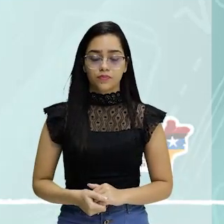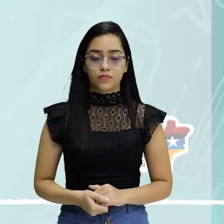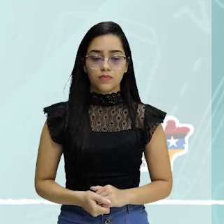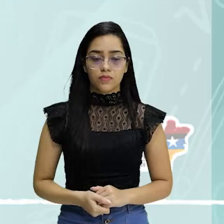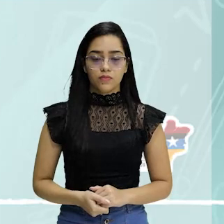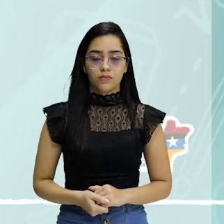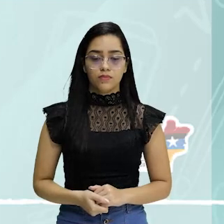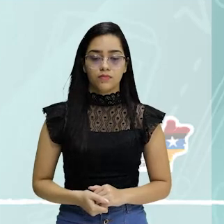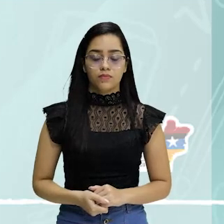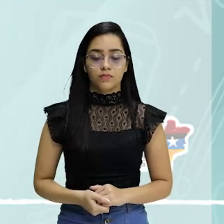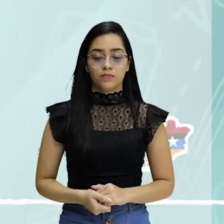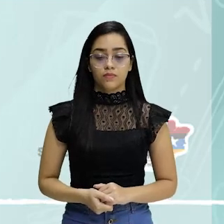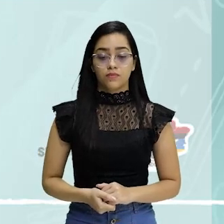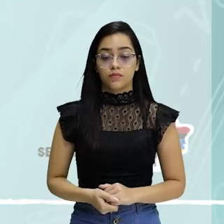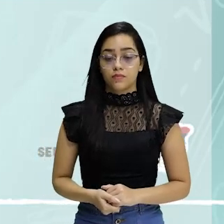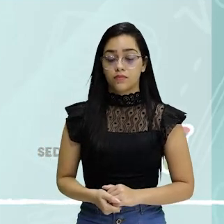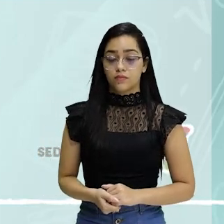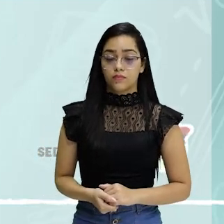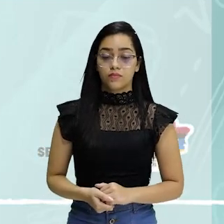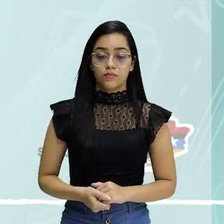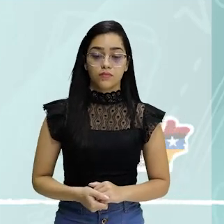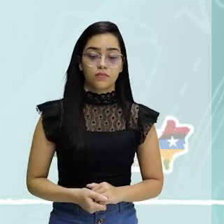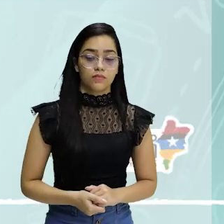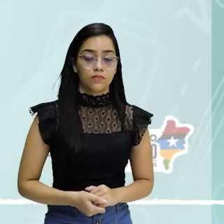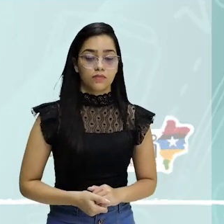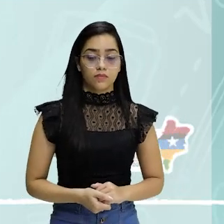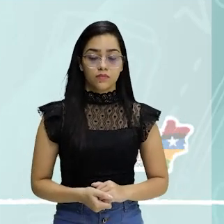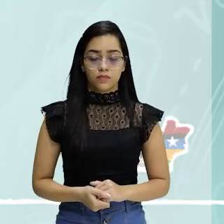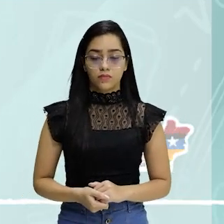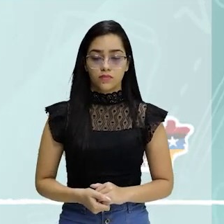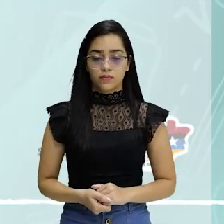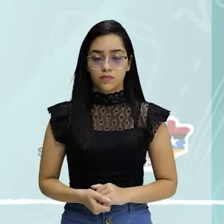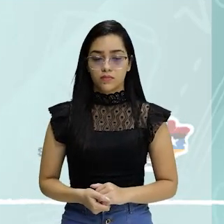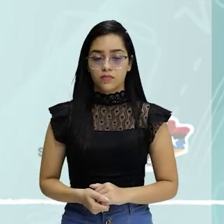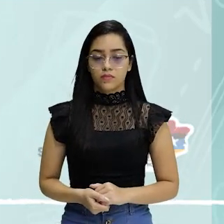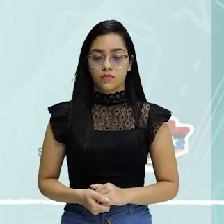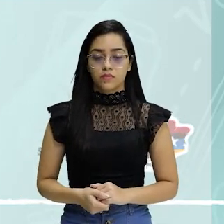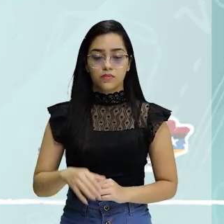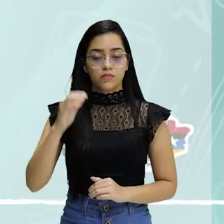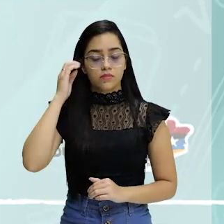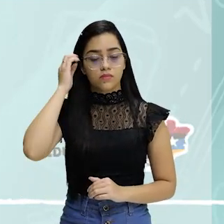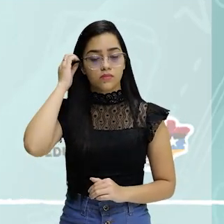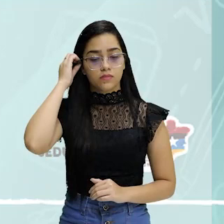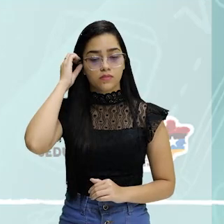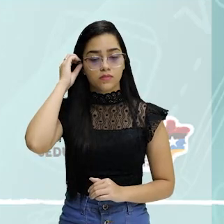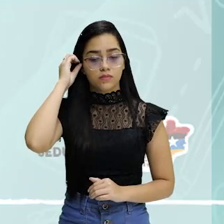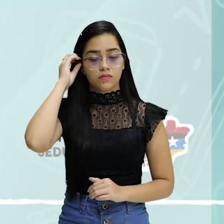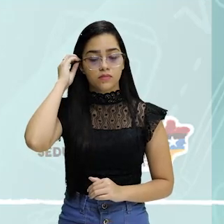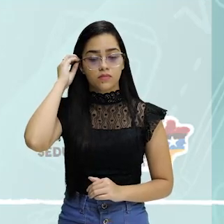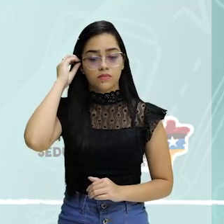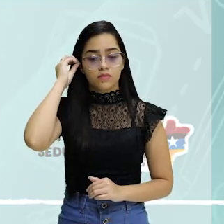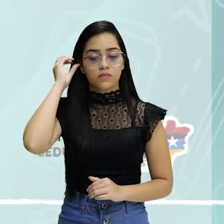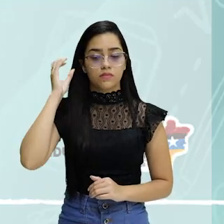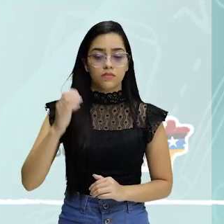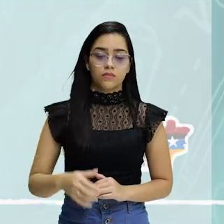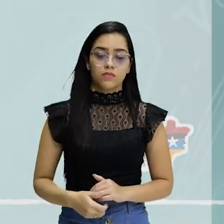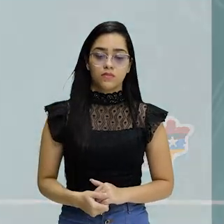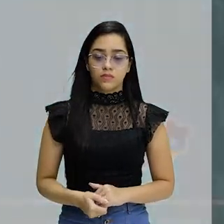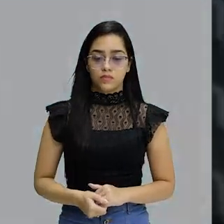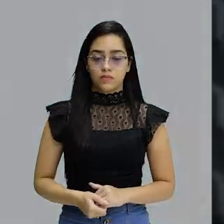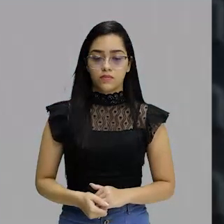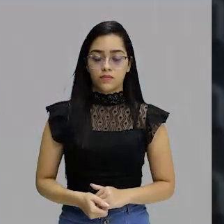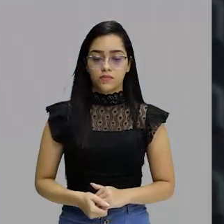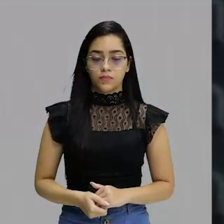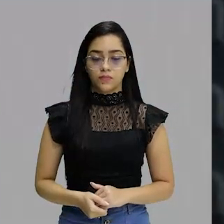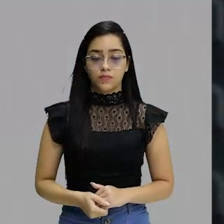altamente organizados, nas quais, de modo instintivo, cada indivíduo coloca a sobrevivência da colmeia acima